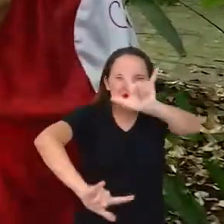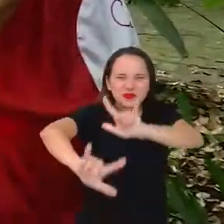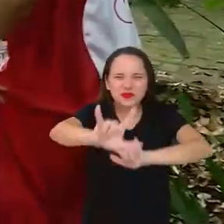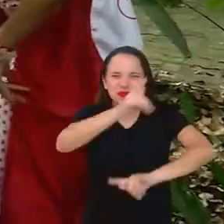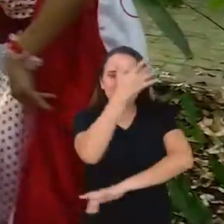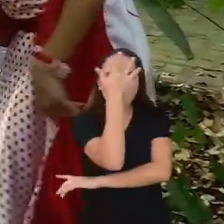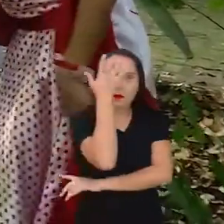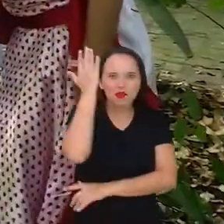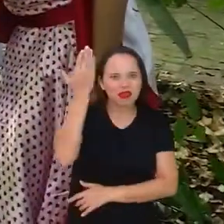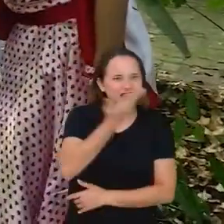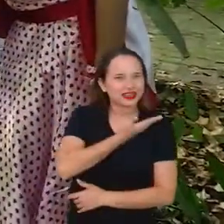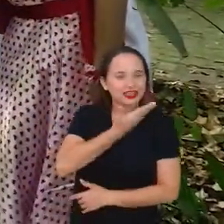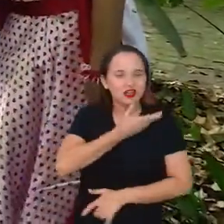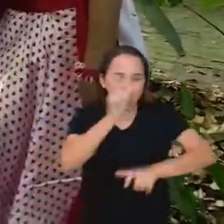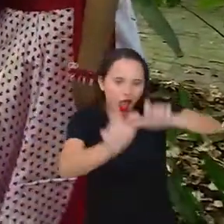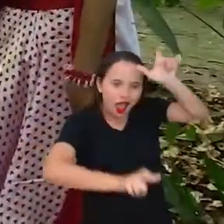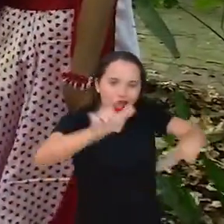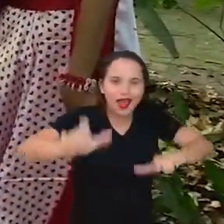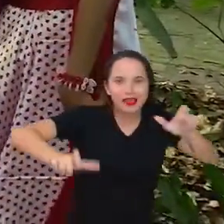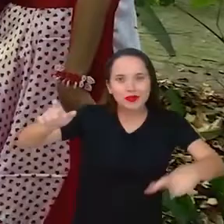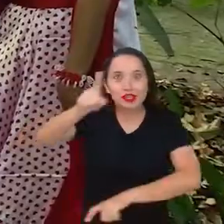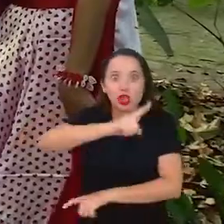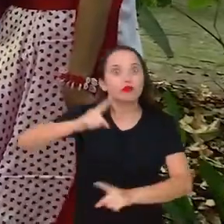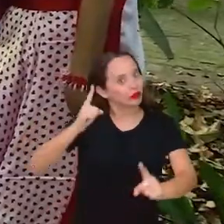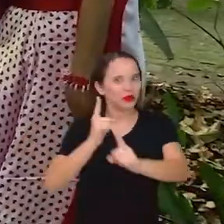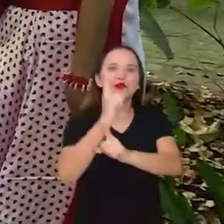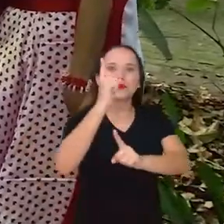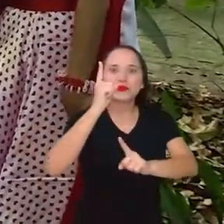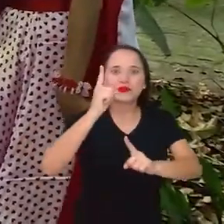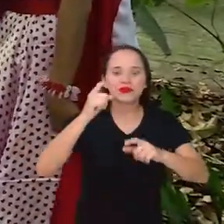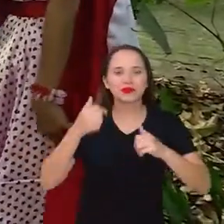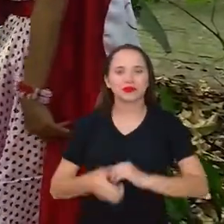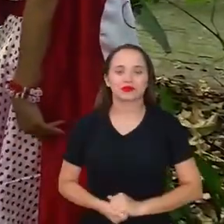os amigos e as pessoas que Vocês encontraram